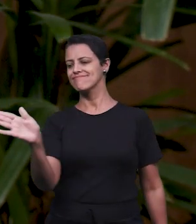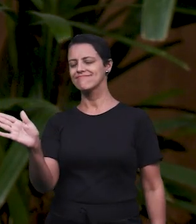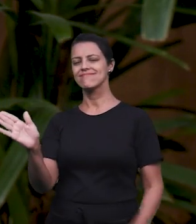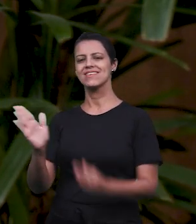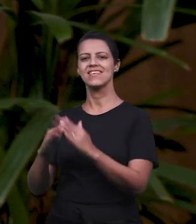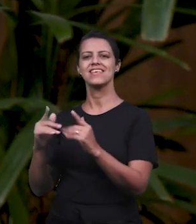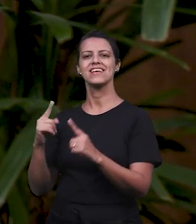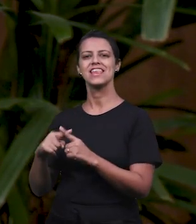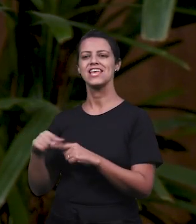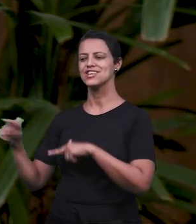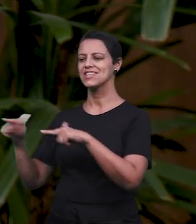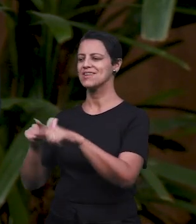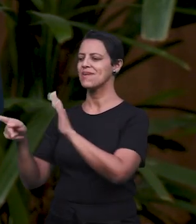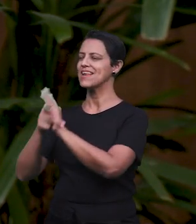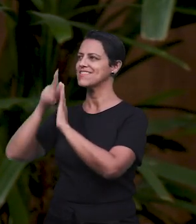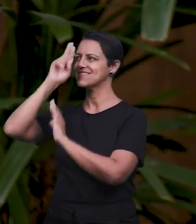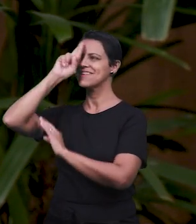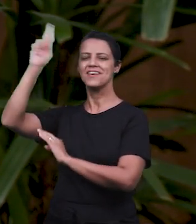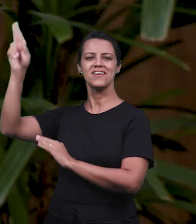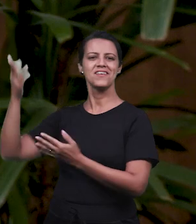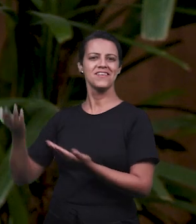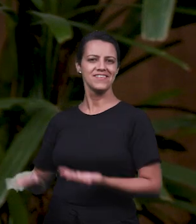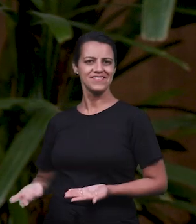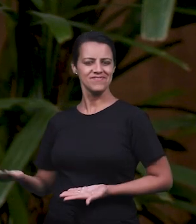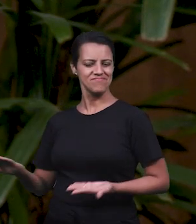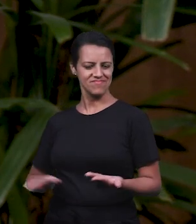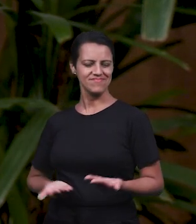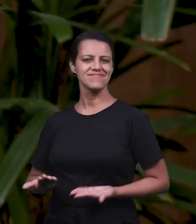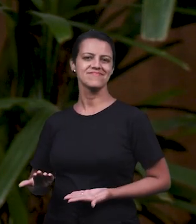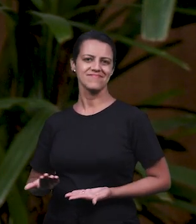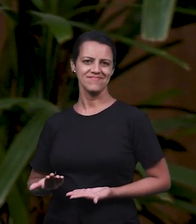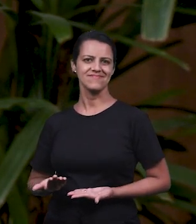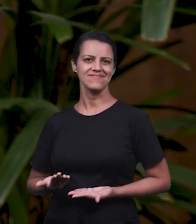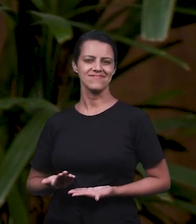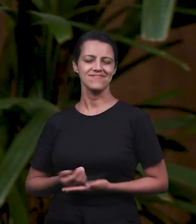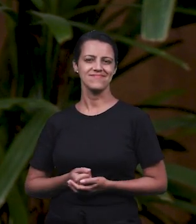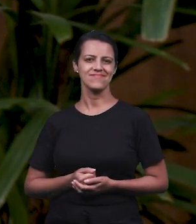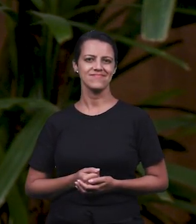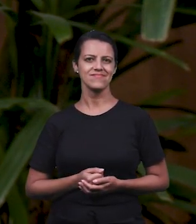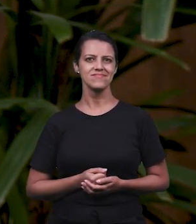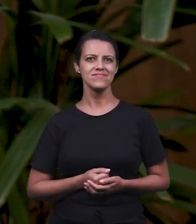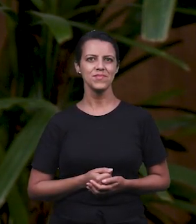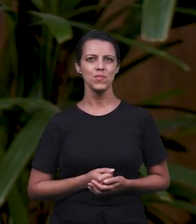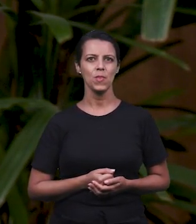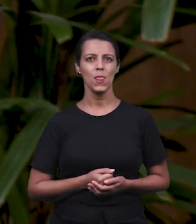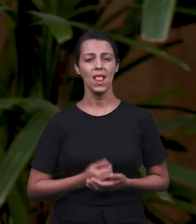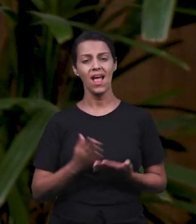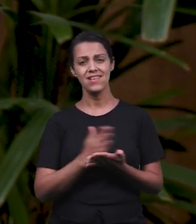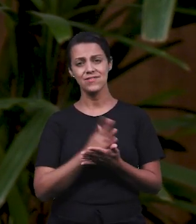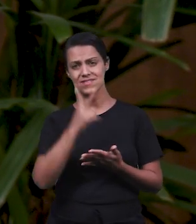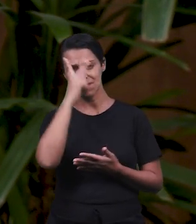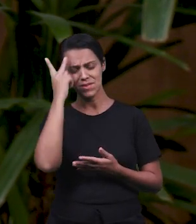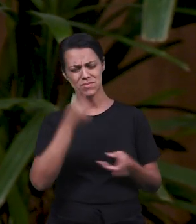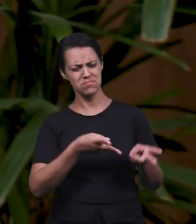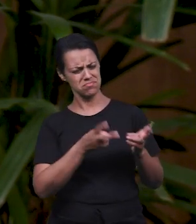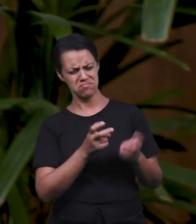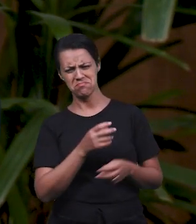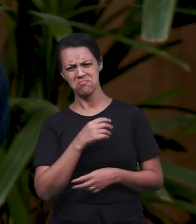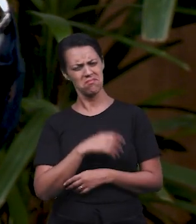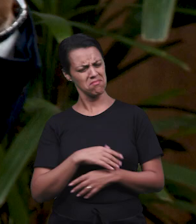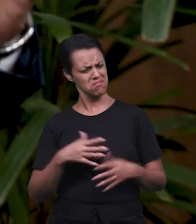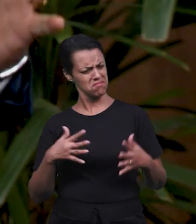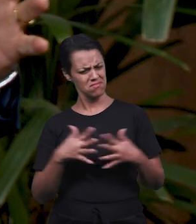do serviço do Senhor. E é interessante, pastor Antônio Carlos, que muitas vezes as pessoas não conseguem entender